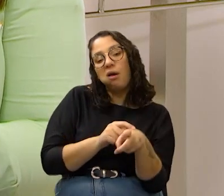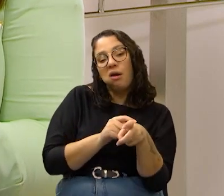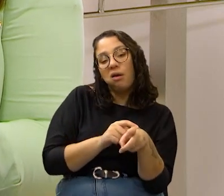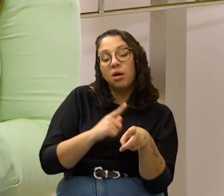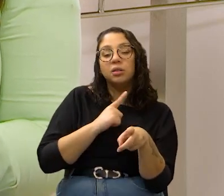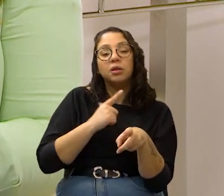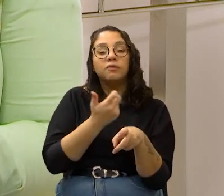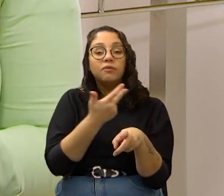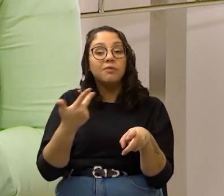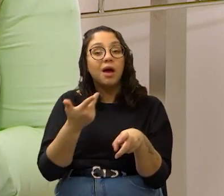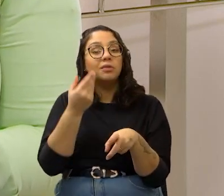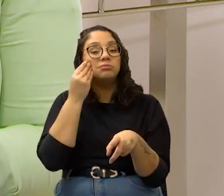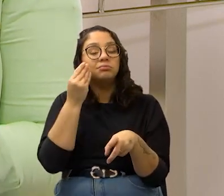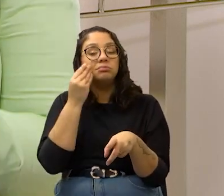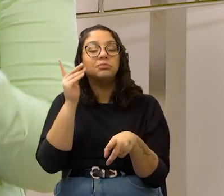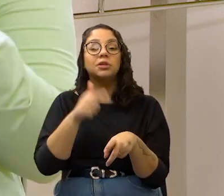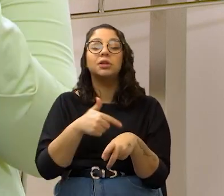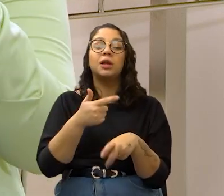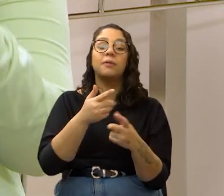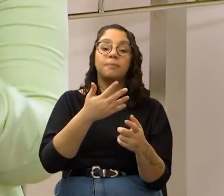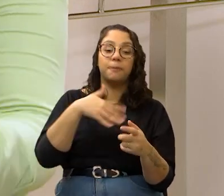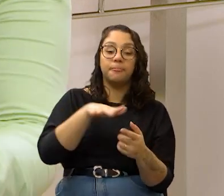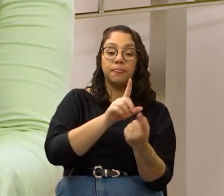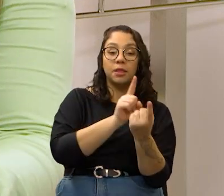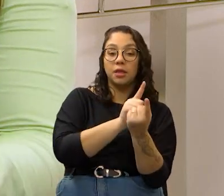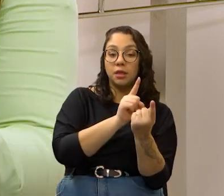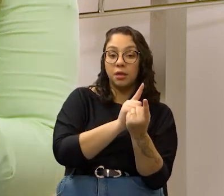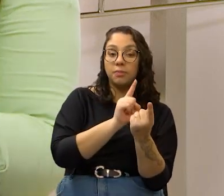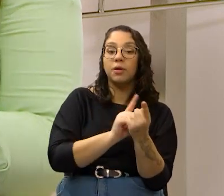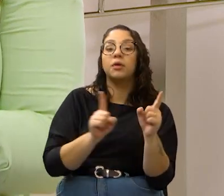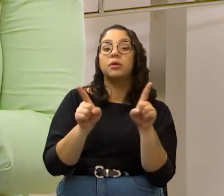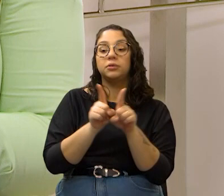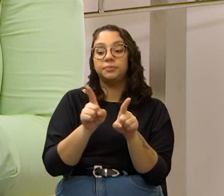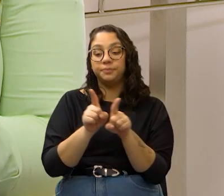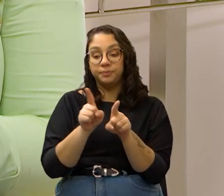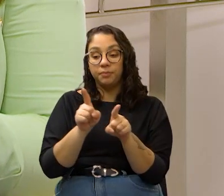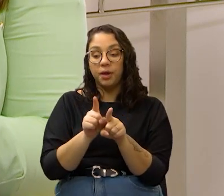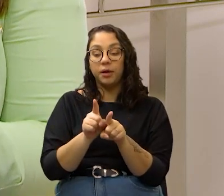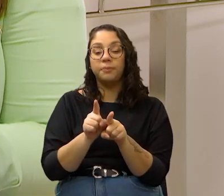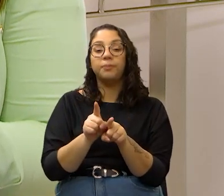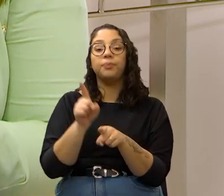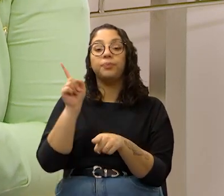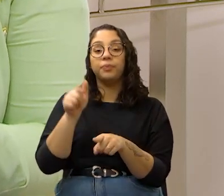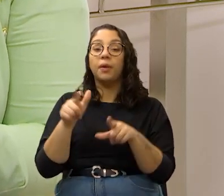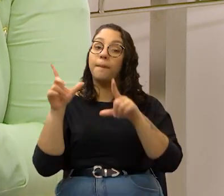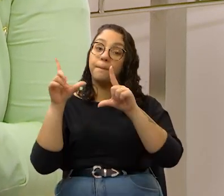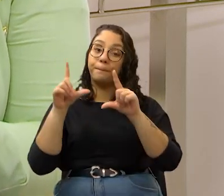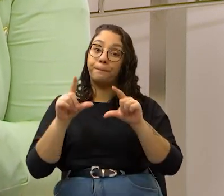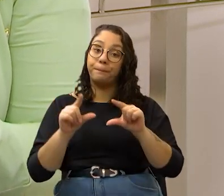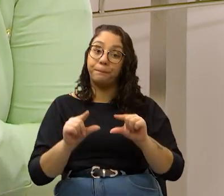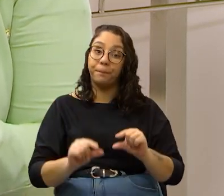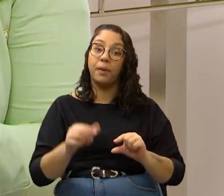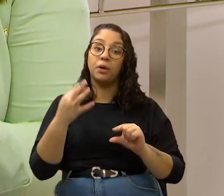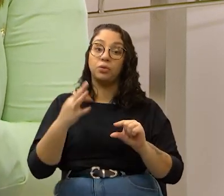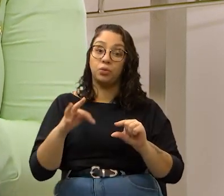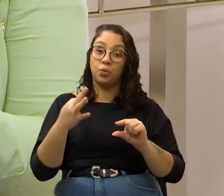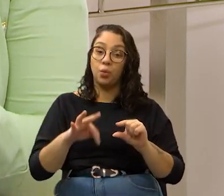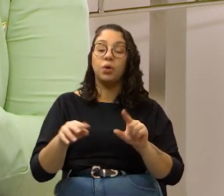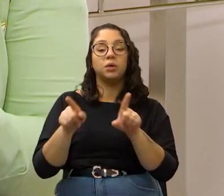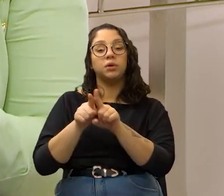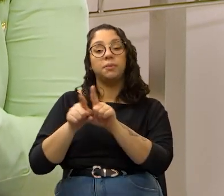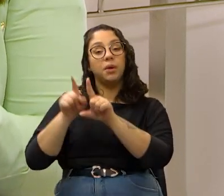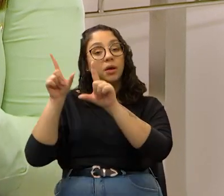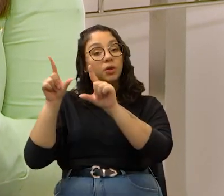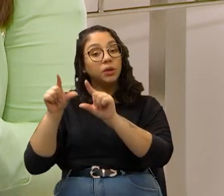coxofemoral várias abordagens, desde o tratamento clínico, para a remissão, para atenuação